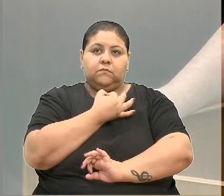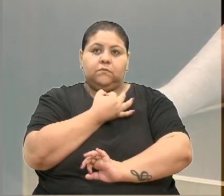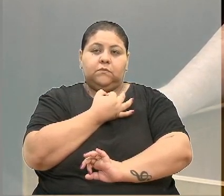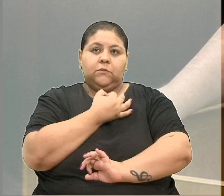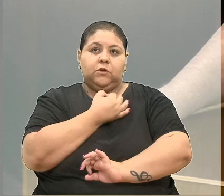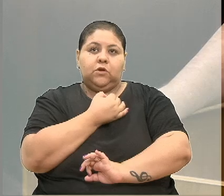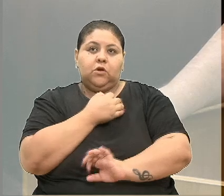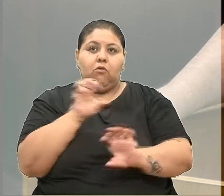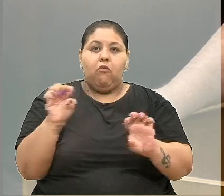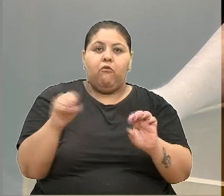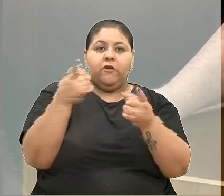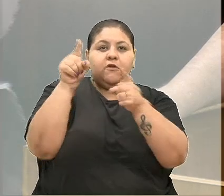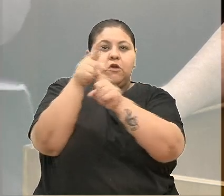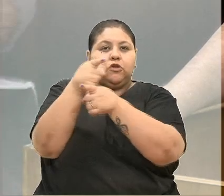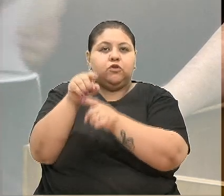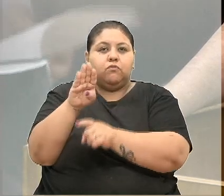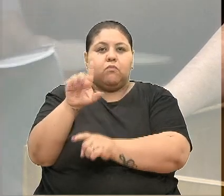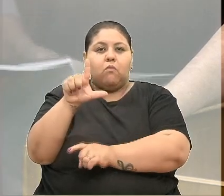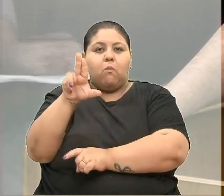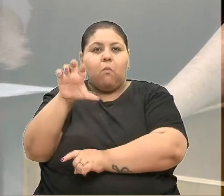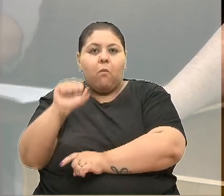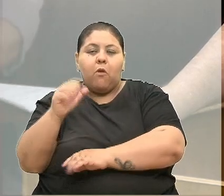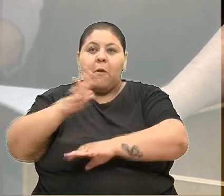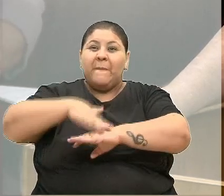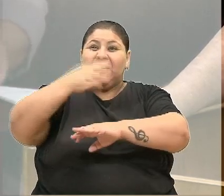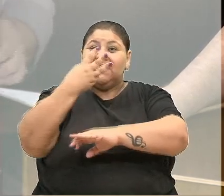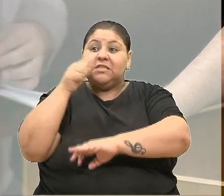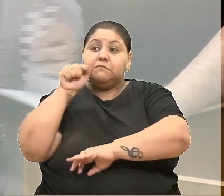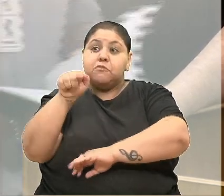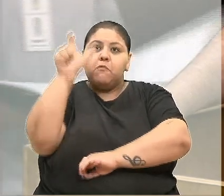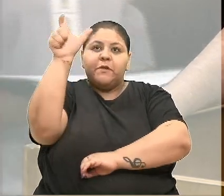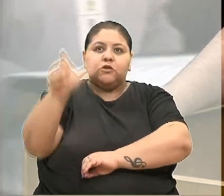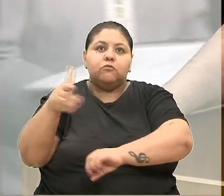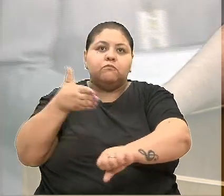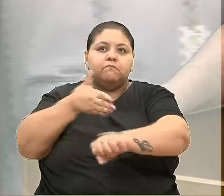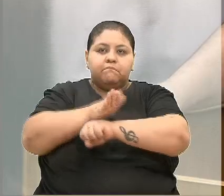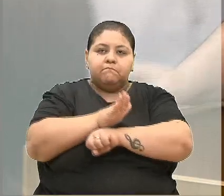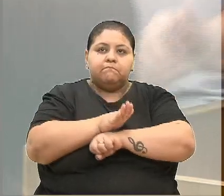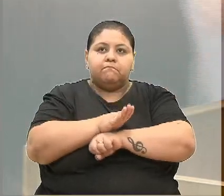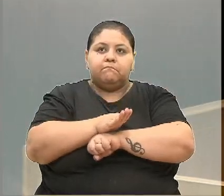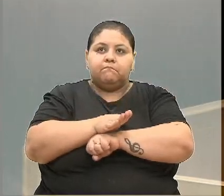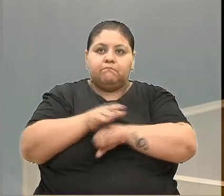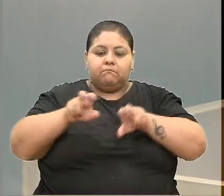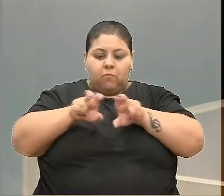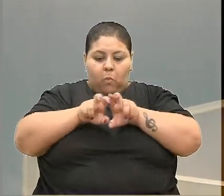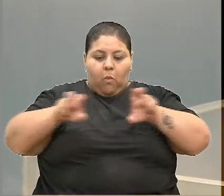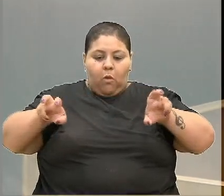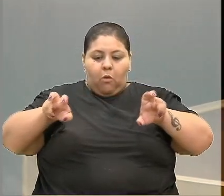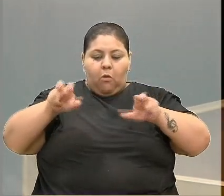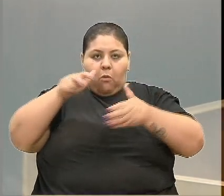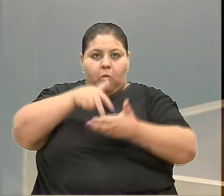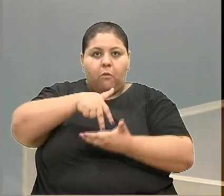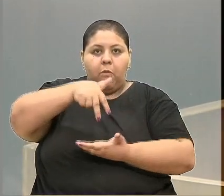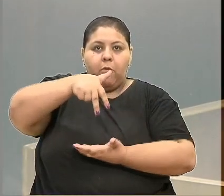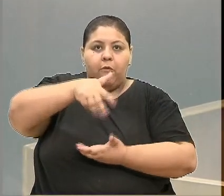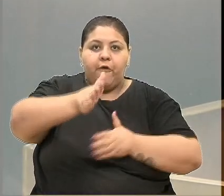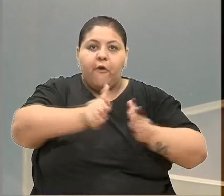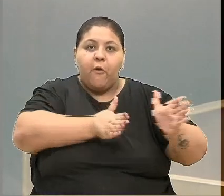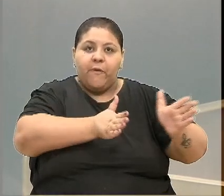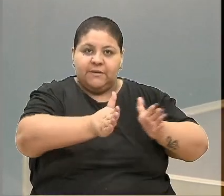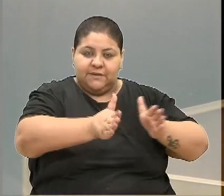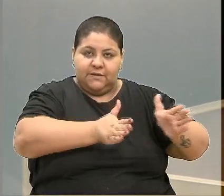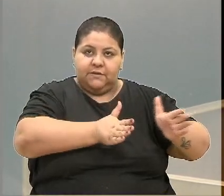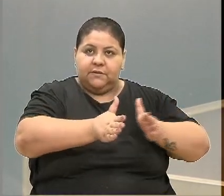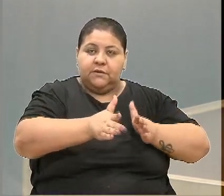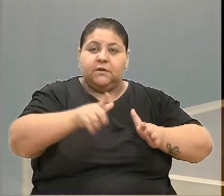Blues, né, com mais de 3.000 pessoas participando, com um palco com acesso a ingresso